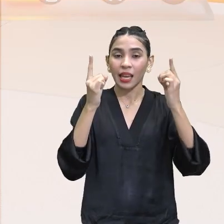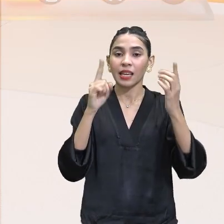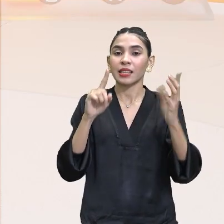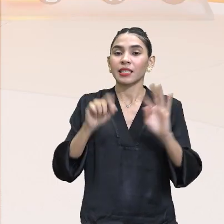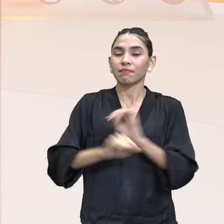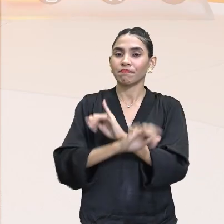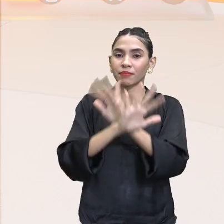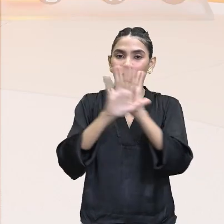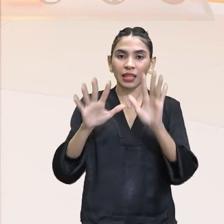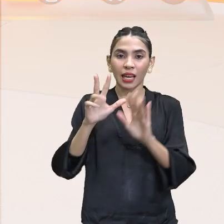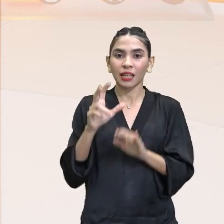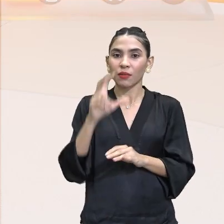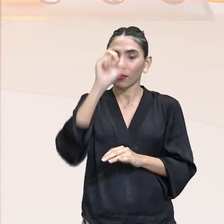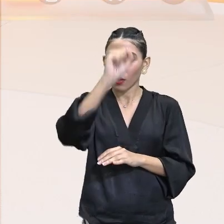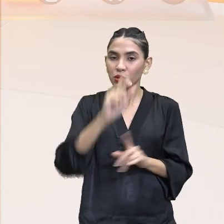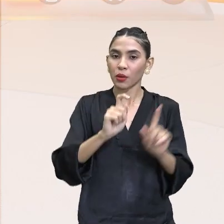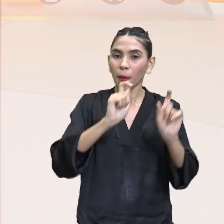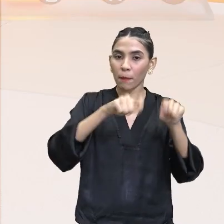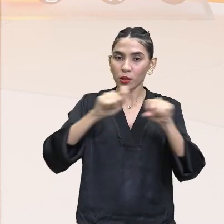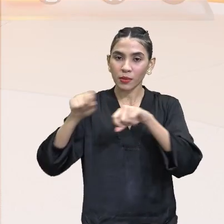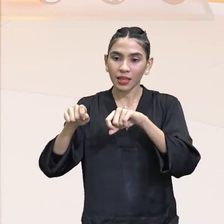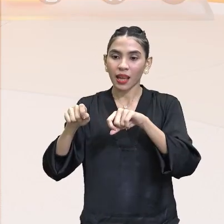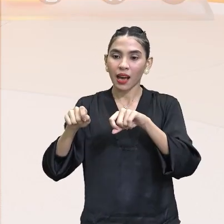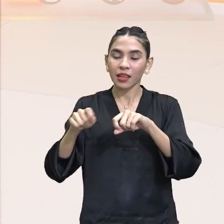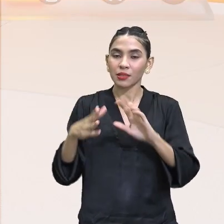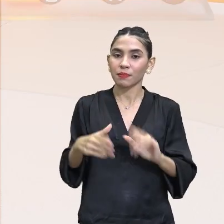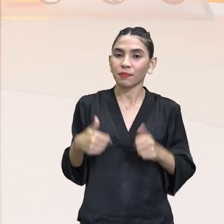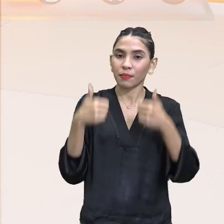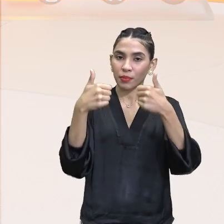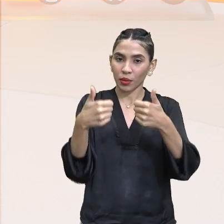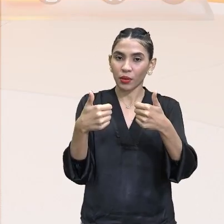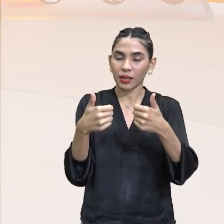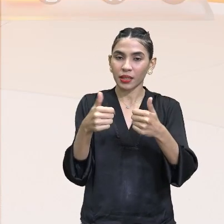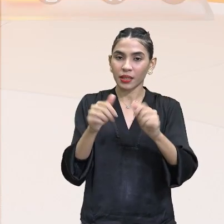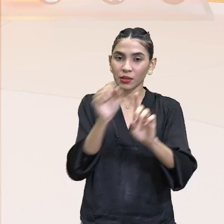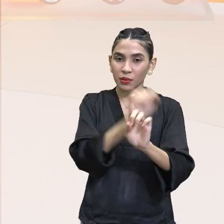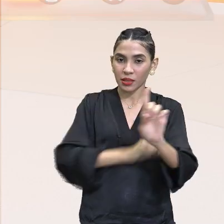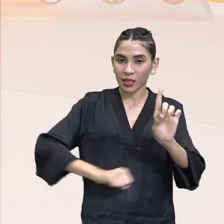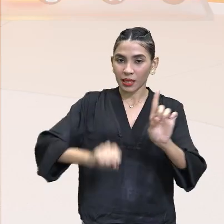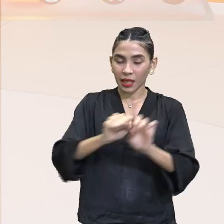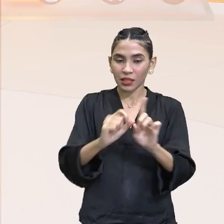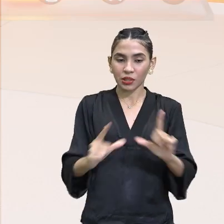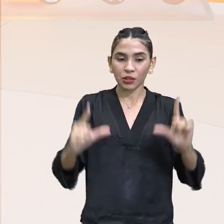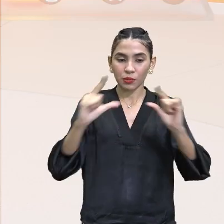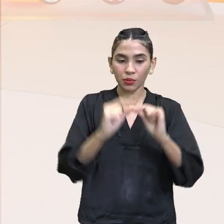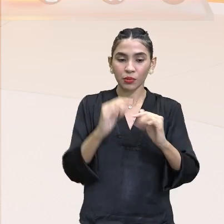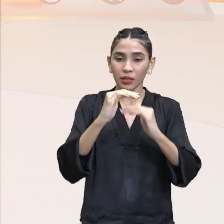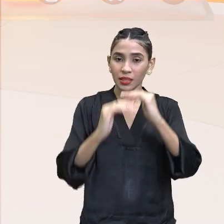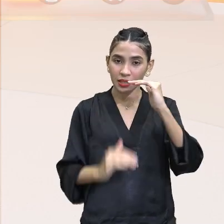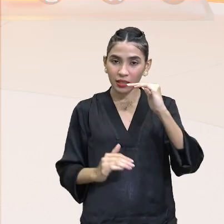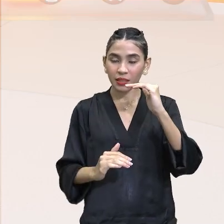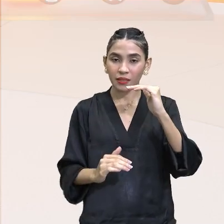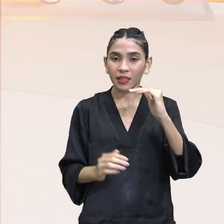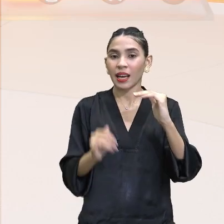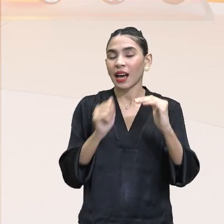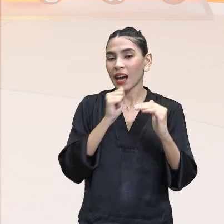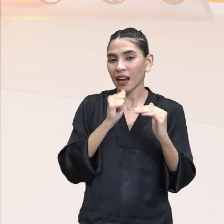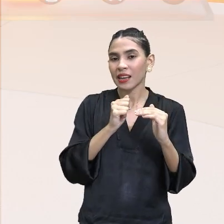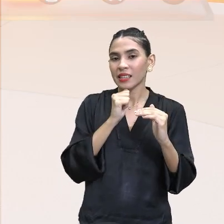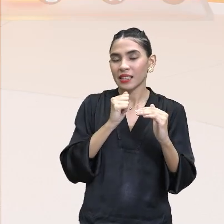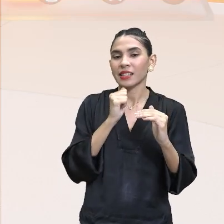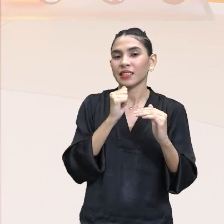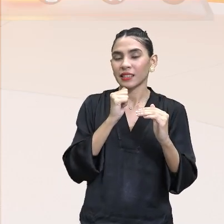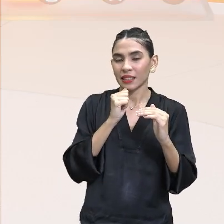muito mais intensa de possibilidades, né, de melhoria da nossa sociedade para diminuir as desigualdades que, por incrível que